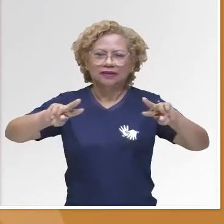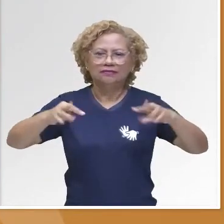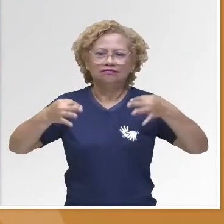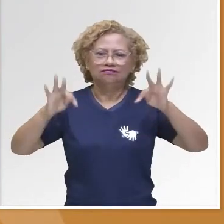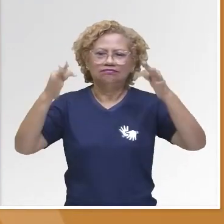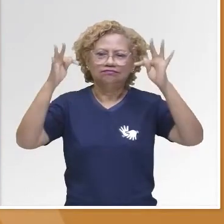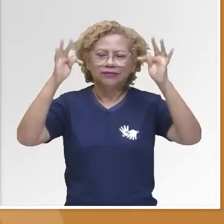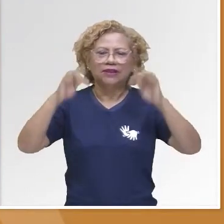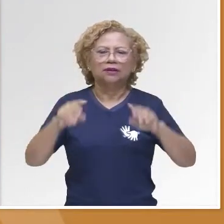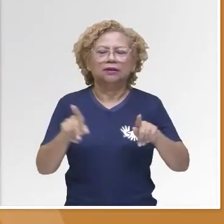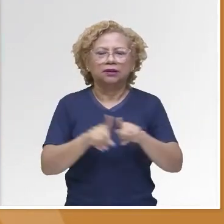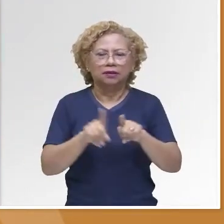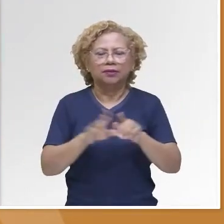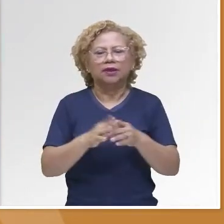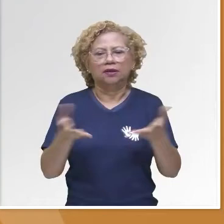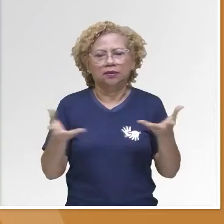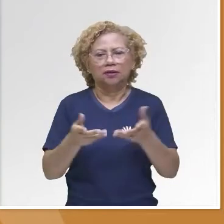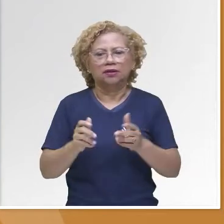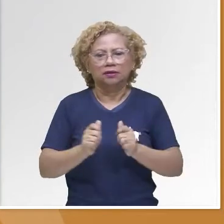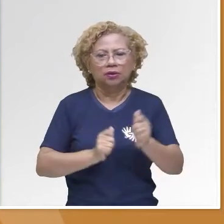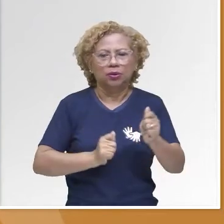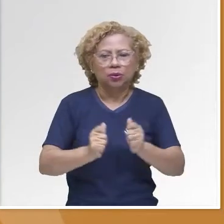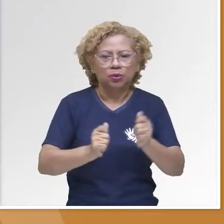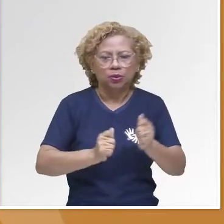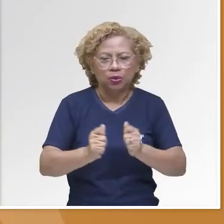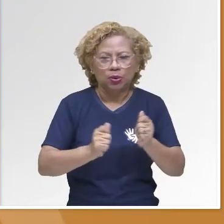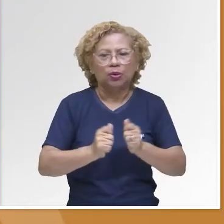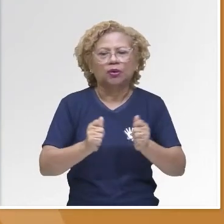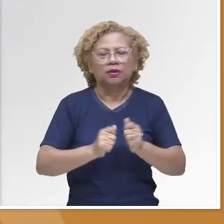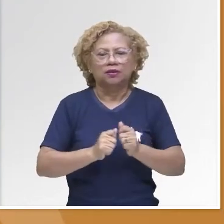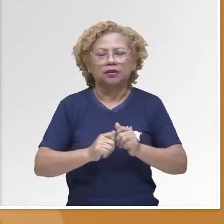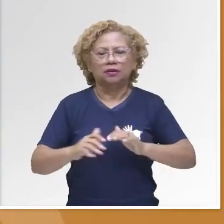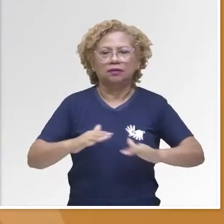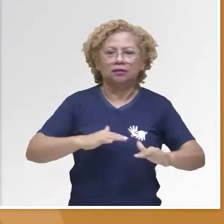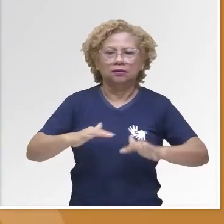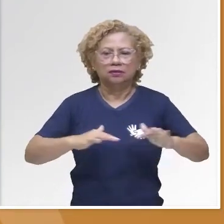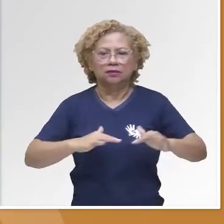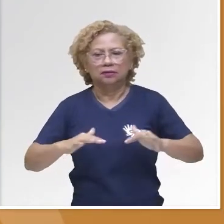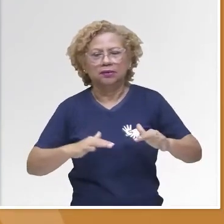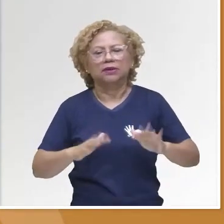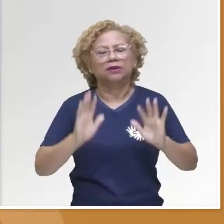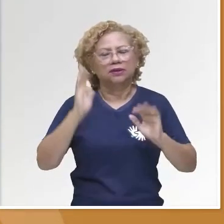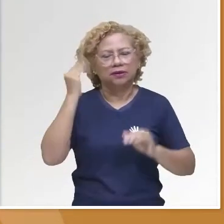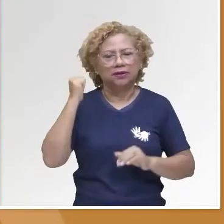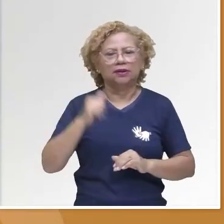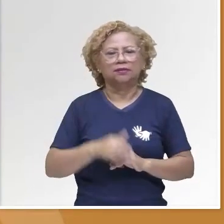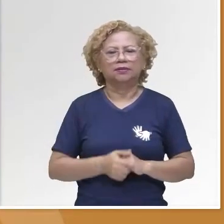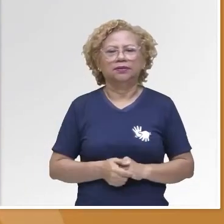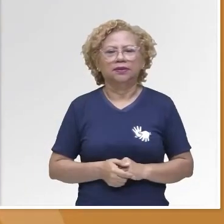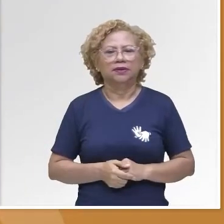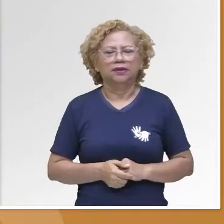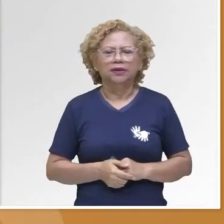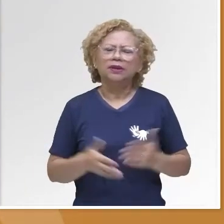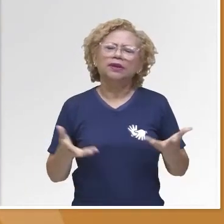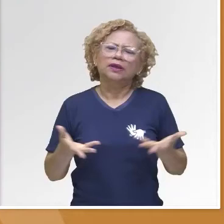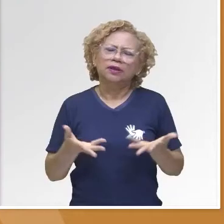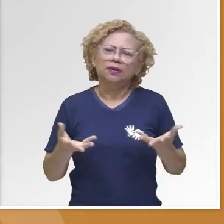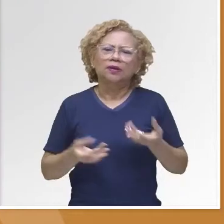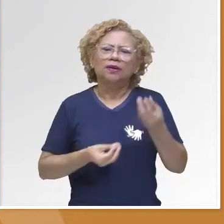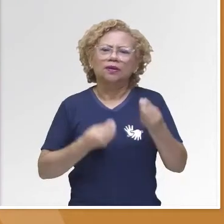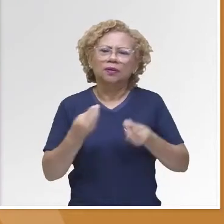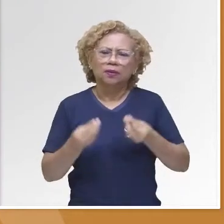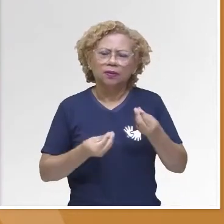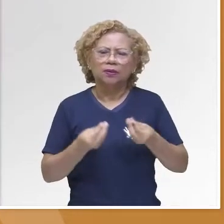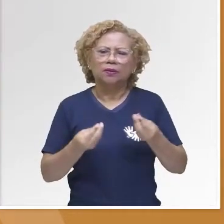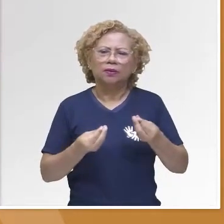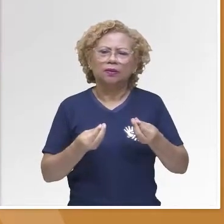sísmicos que acontecem, né, em algumas áreas aí dentro do país. Mas vamos observar agora como está essa questão da